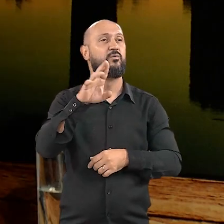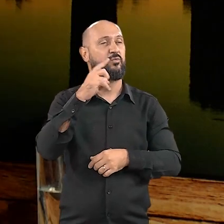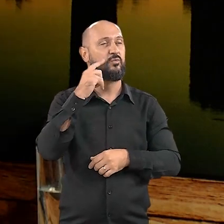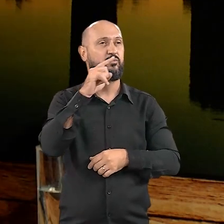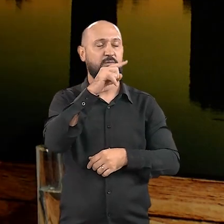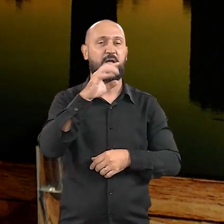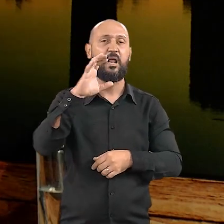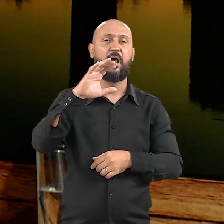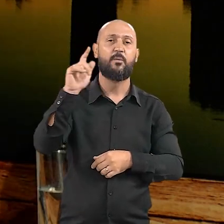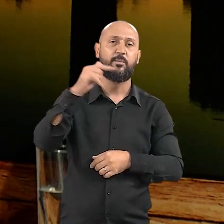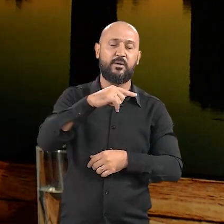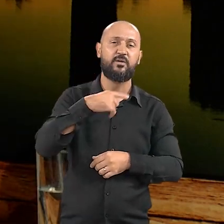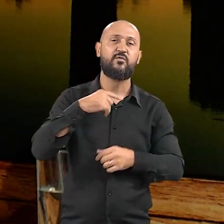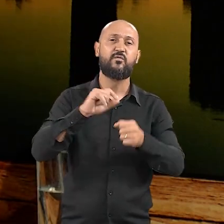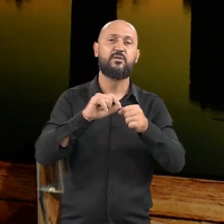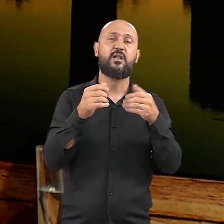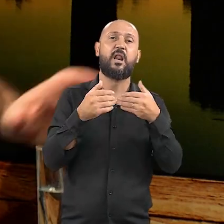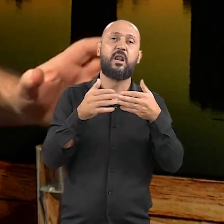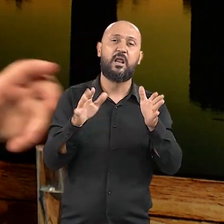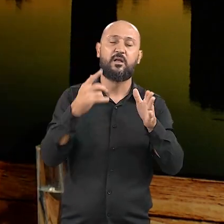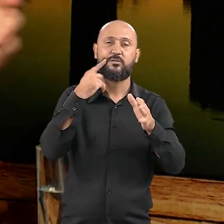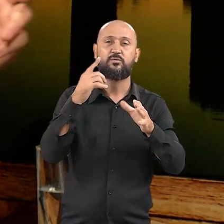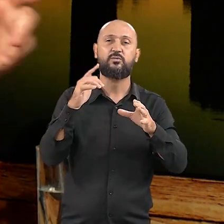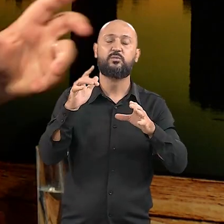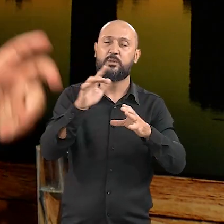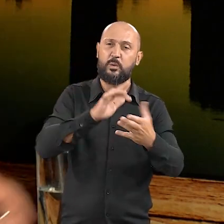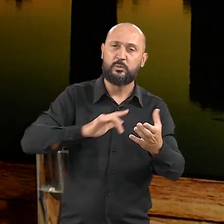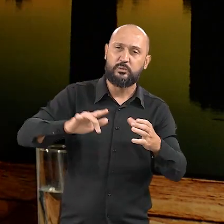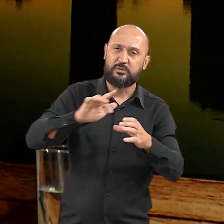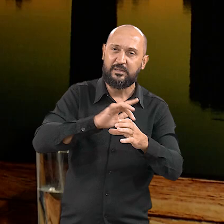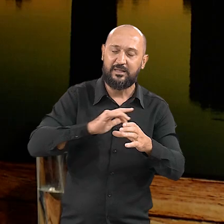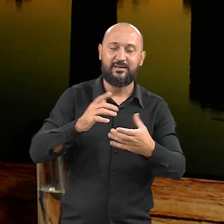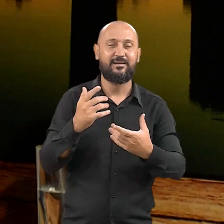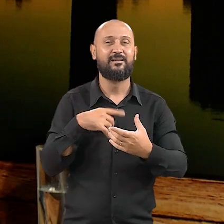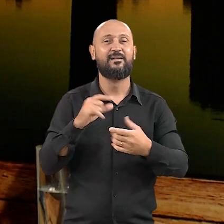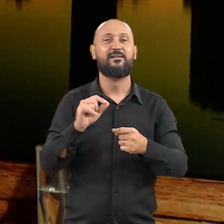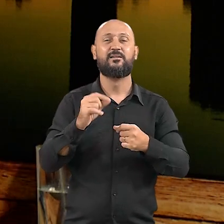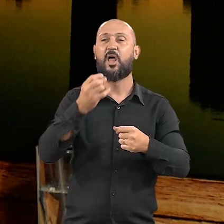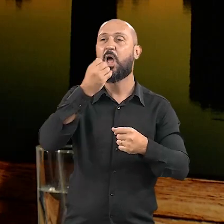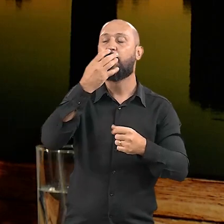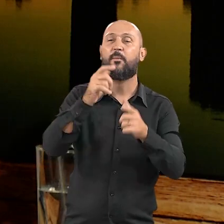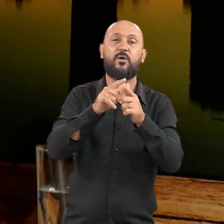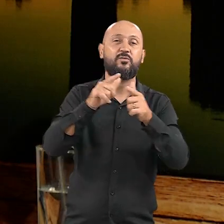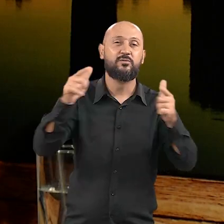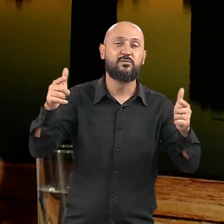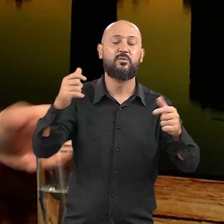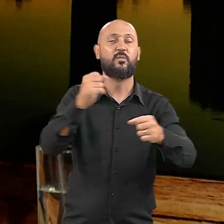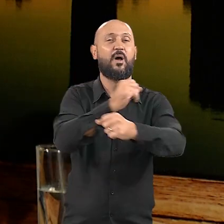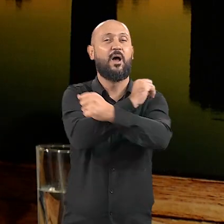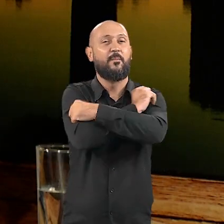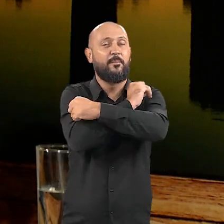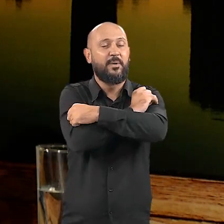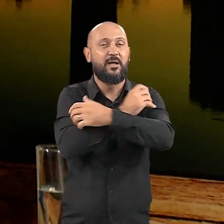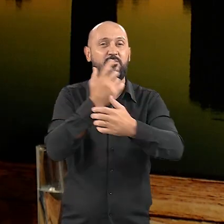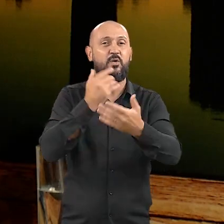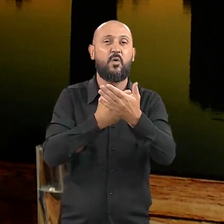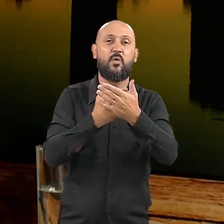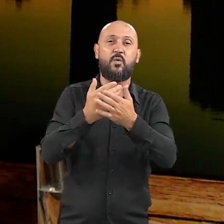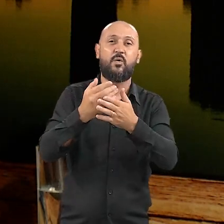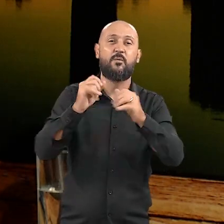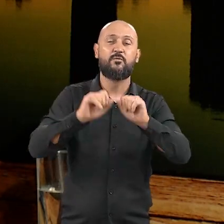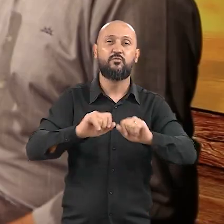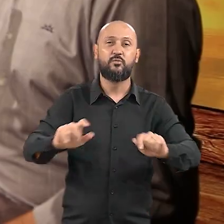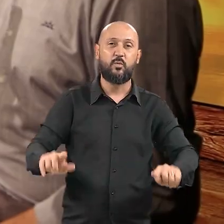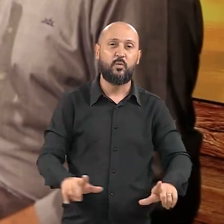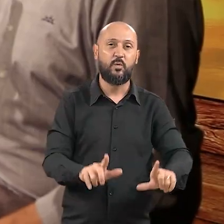lá em Campo Grande fazendo o lançamento do seu CD e tal, sei o quê. Então, boa sorte, bom abraço, tal, não sei o quê. E começou a